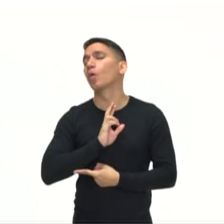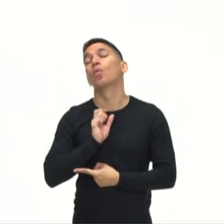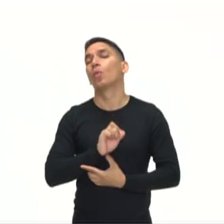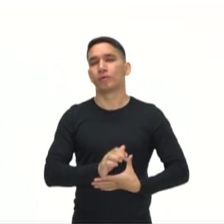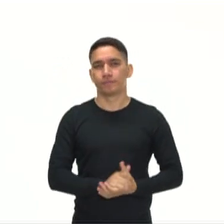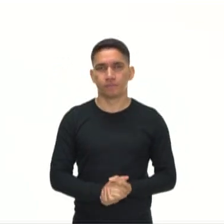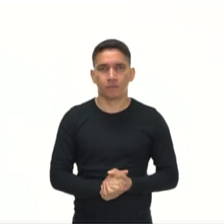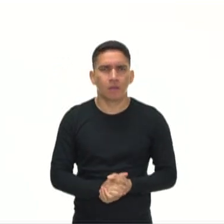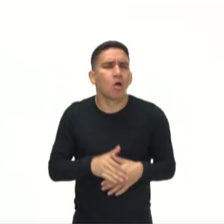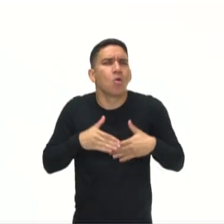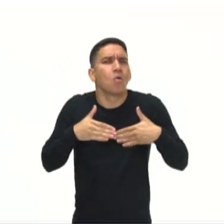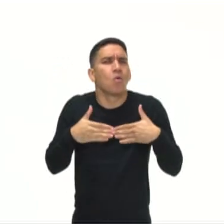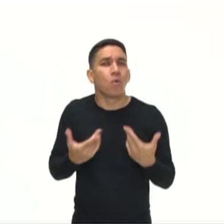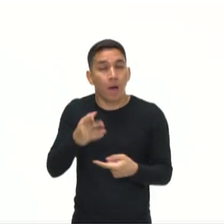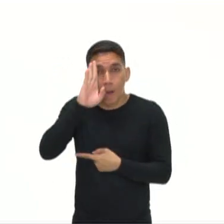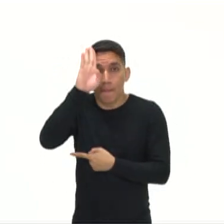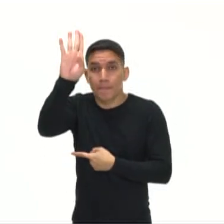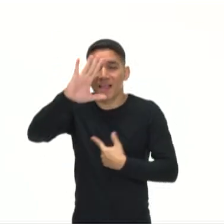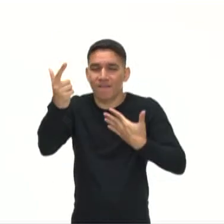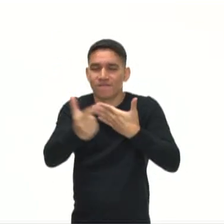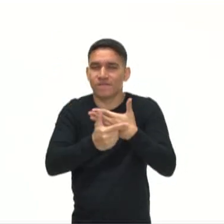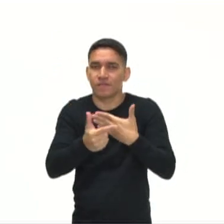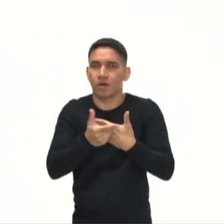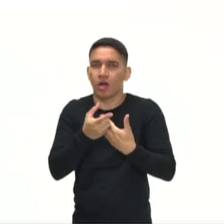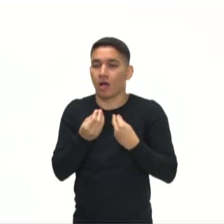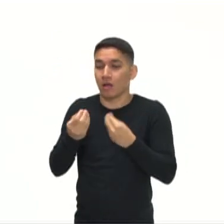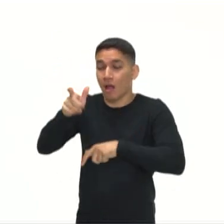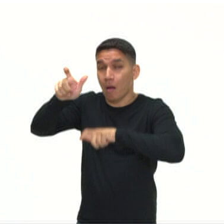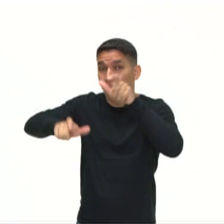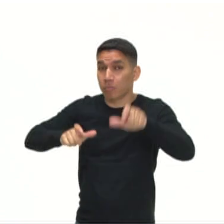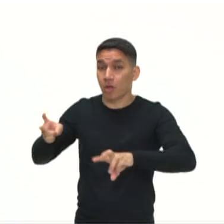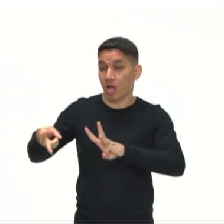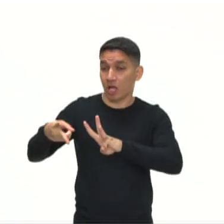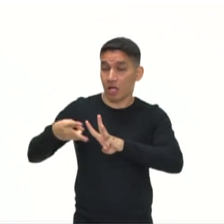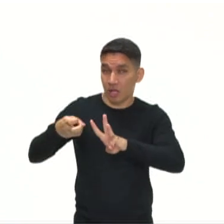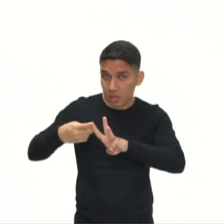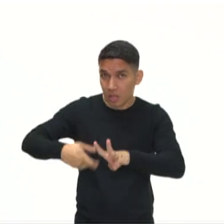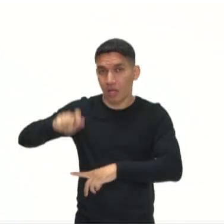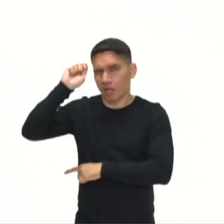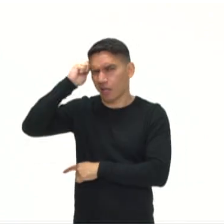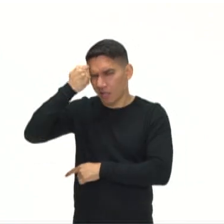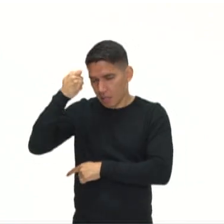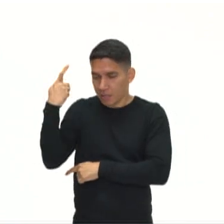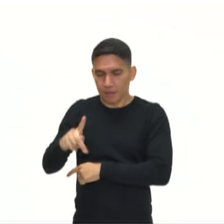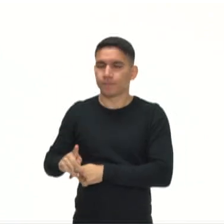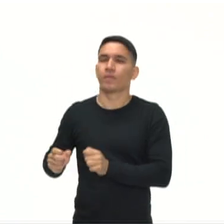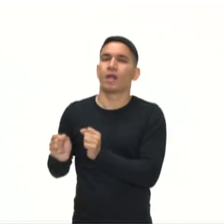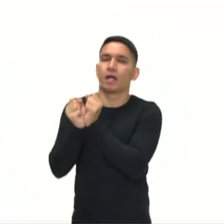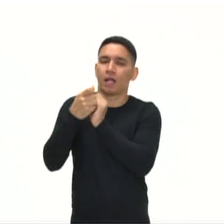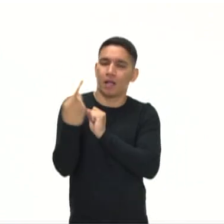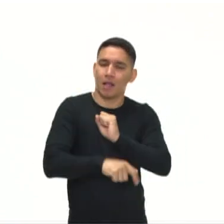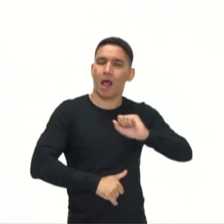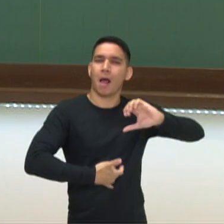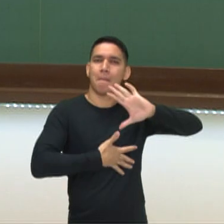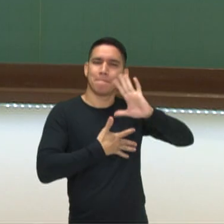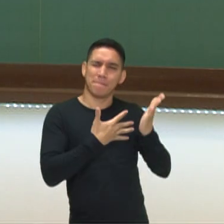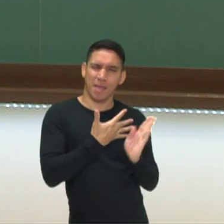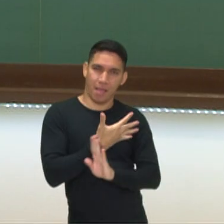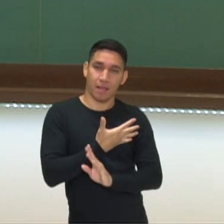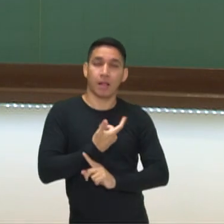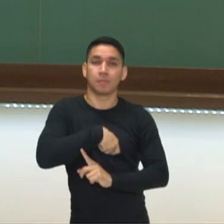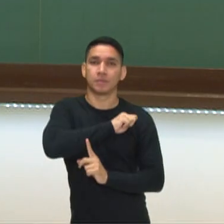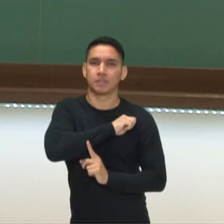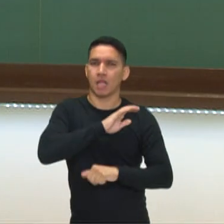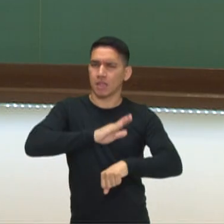Qual era a principal função direcionada às populações africanas e escravizadas na América Espanhola? Vou dar um tempinho